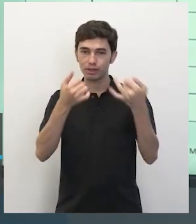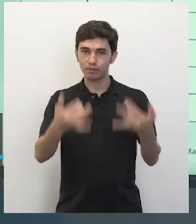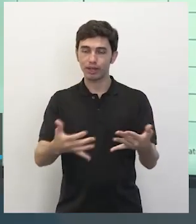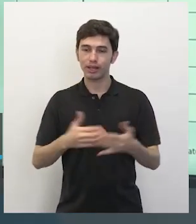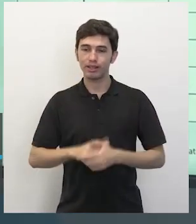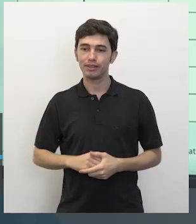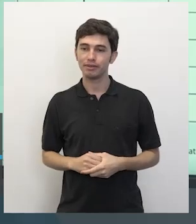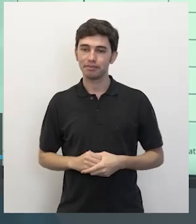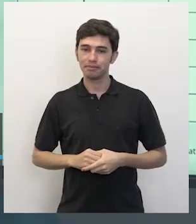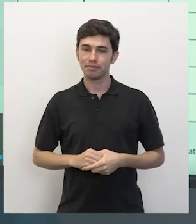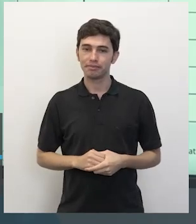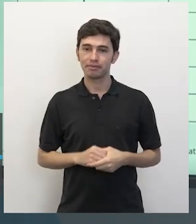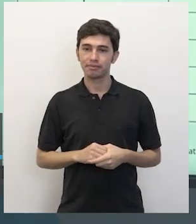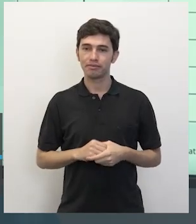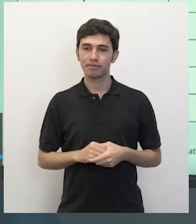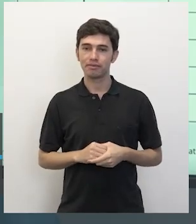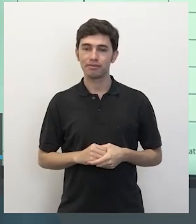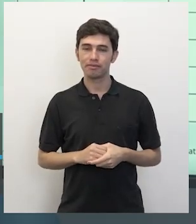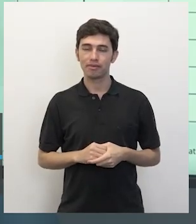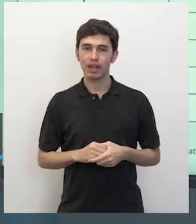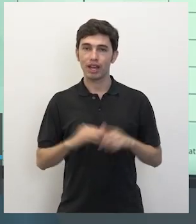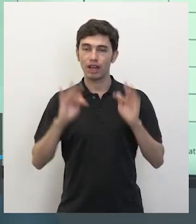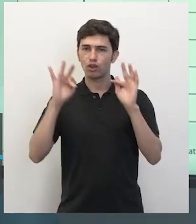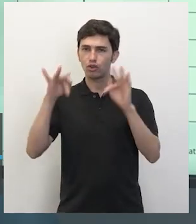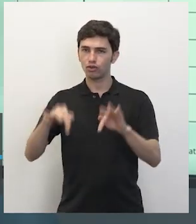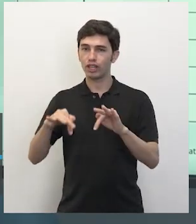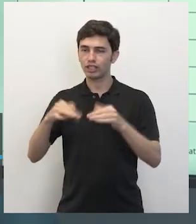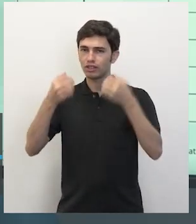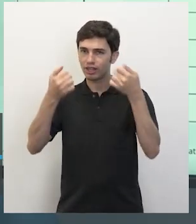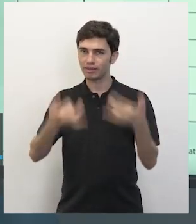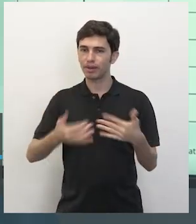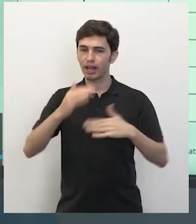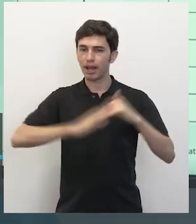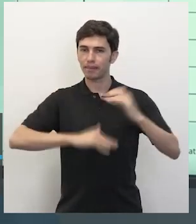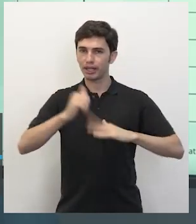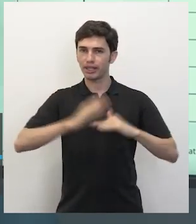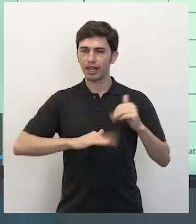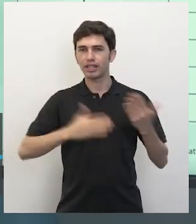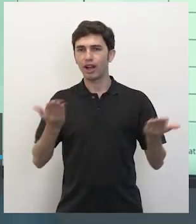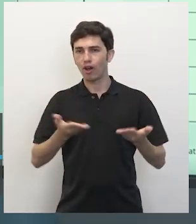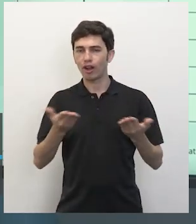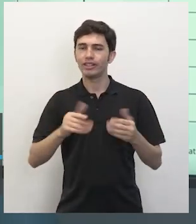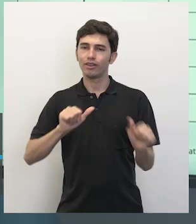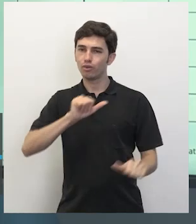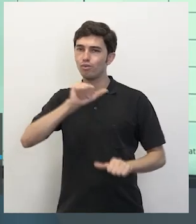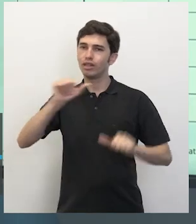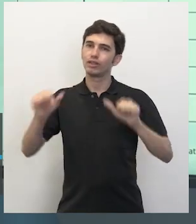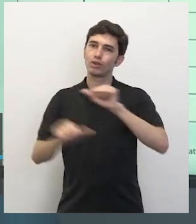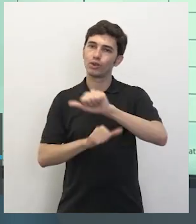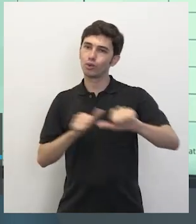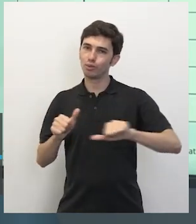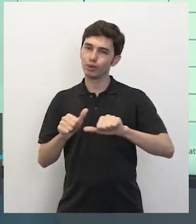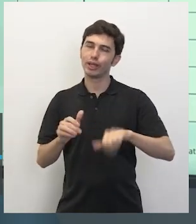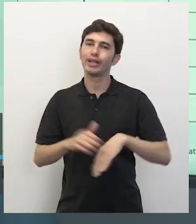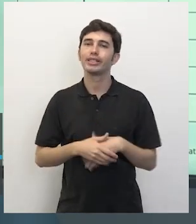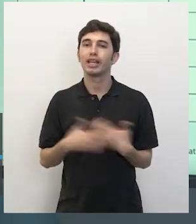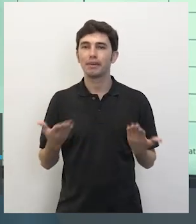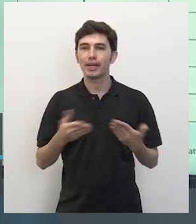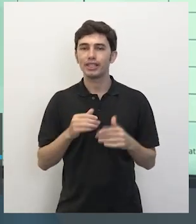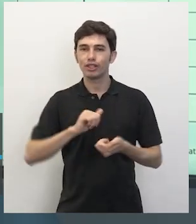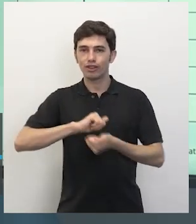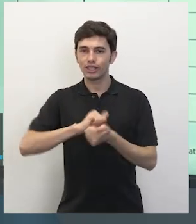gente descreve a habilidade, tá ok? A gente houve uma pequena mudança aí, mas a gente vai ajustando